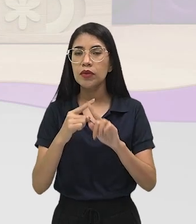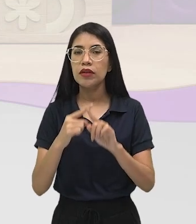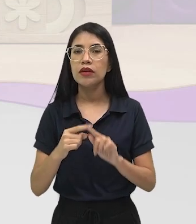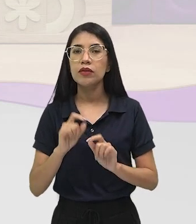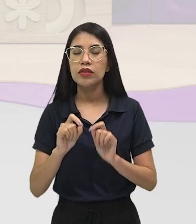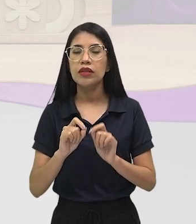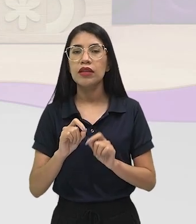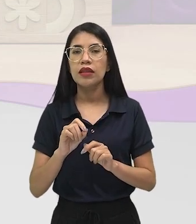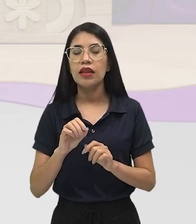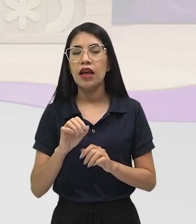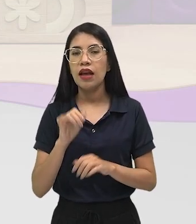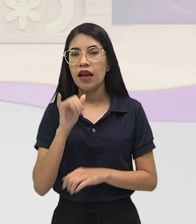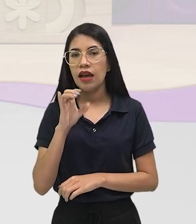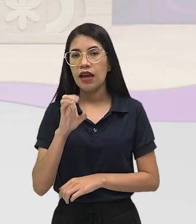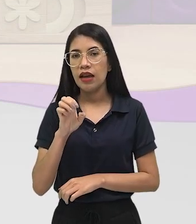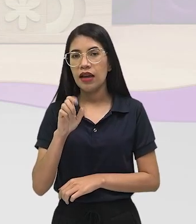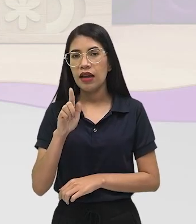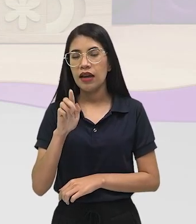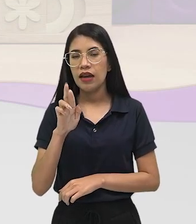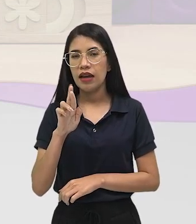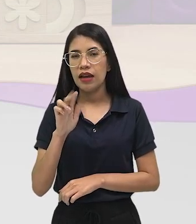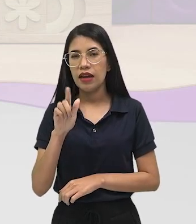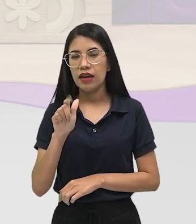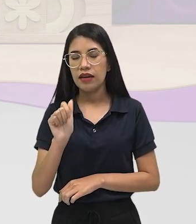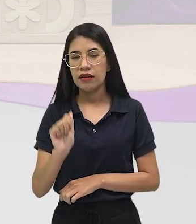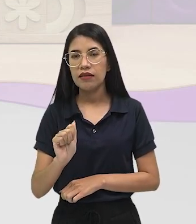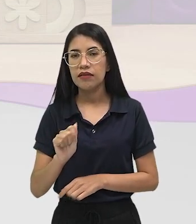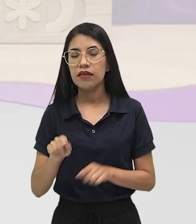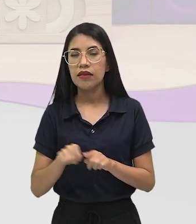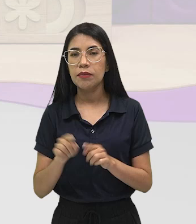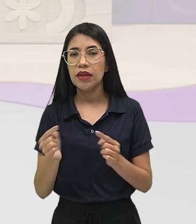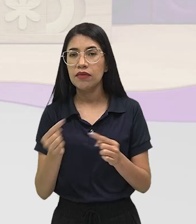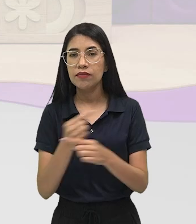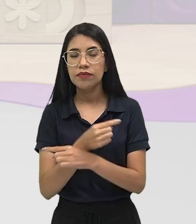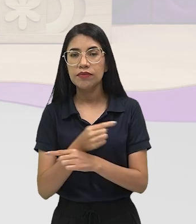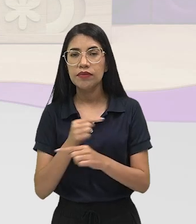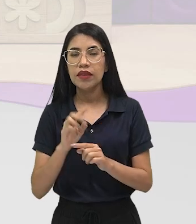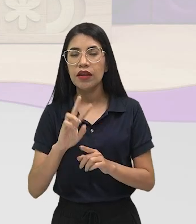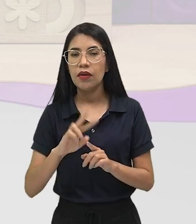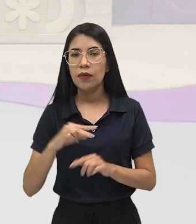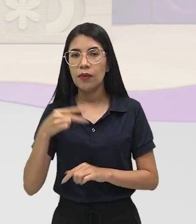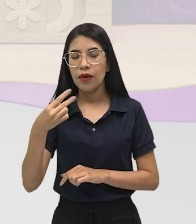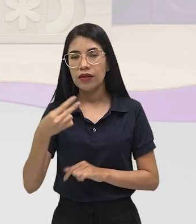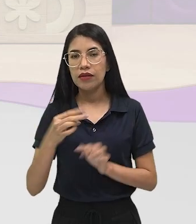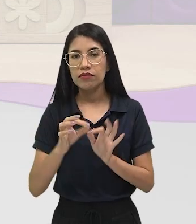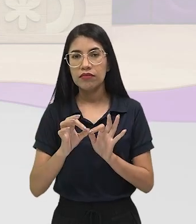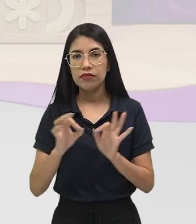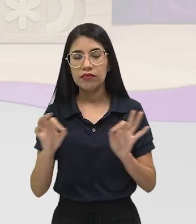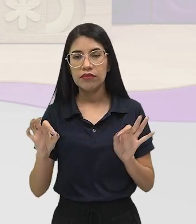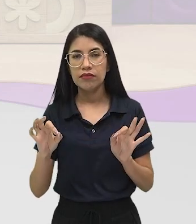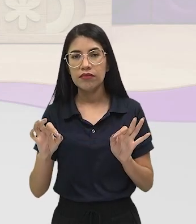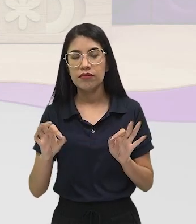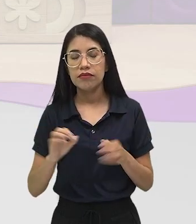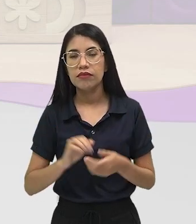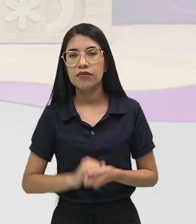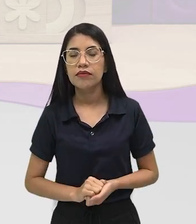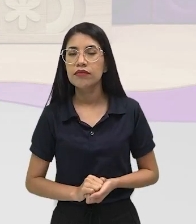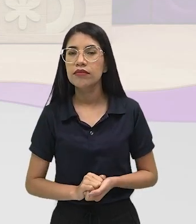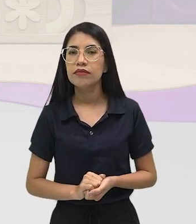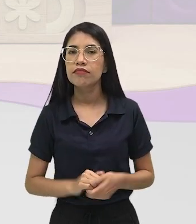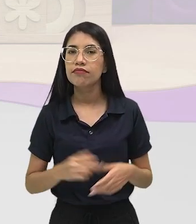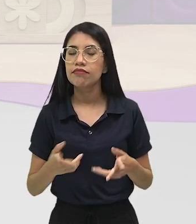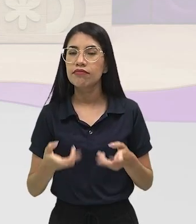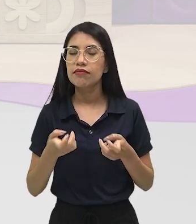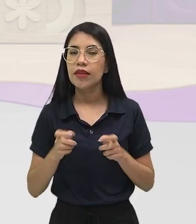suas cargas. E inversamente proporcional ao quadrado da distância entre elas. Tá? Então, olha